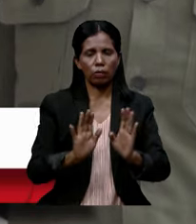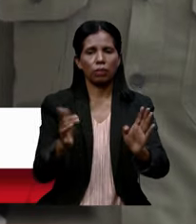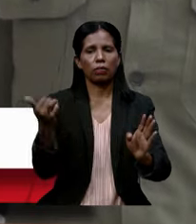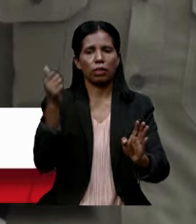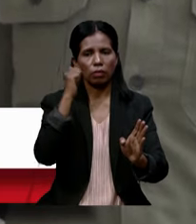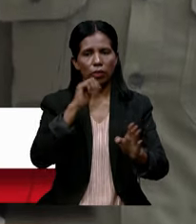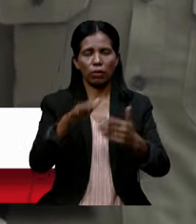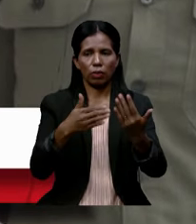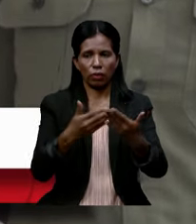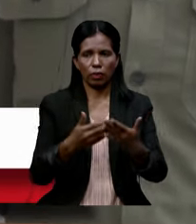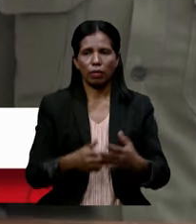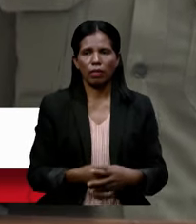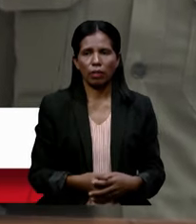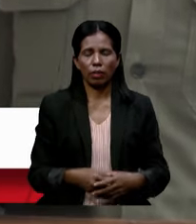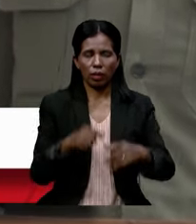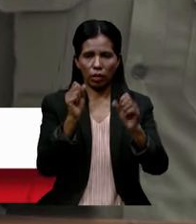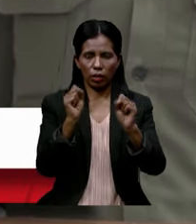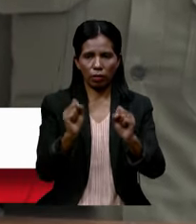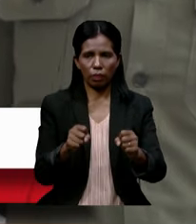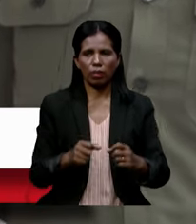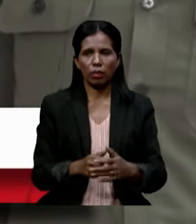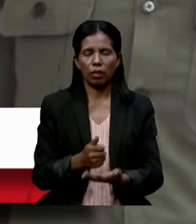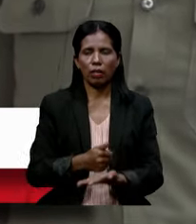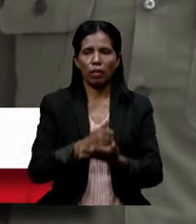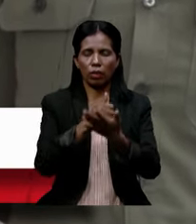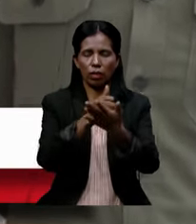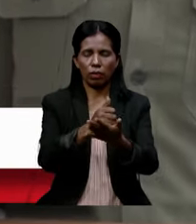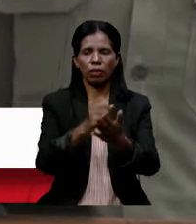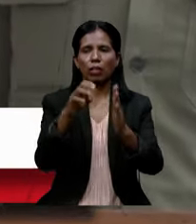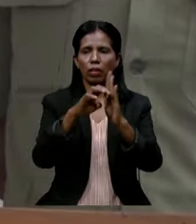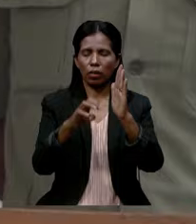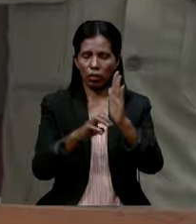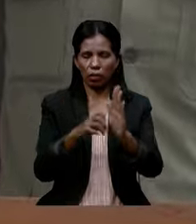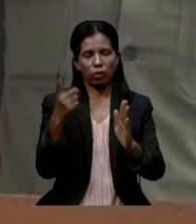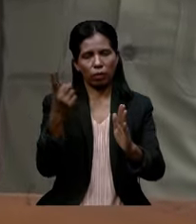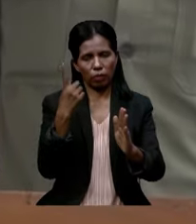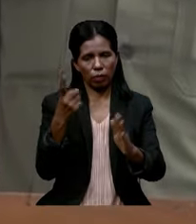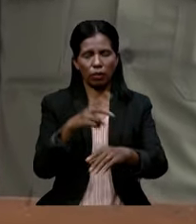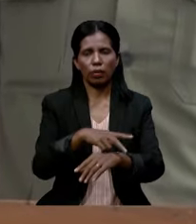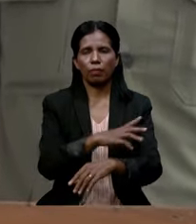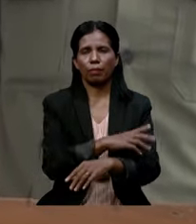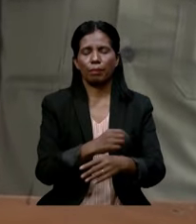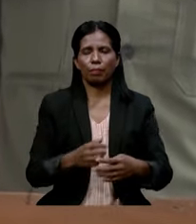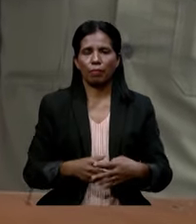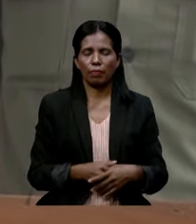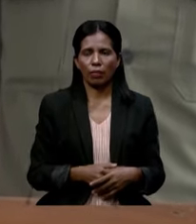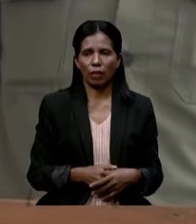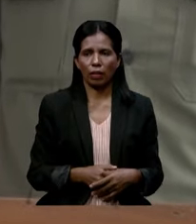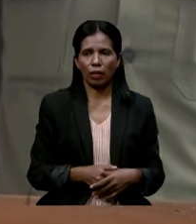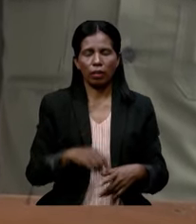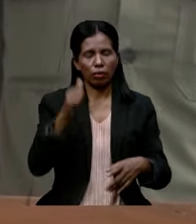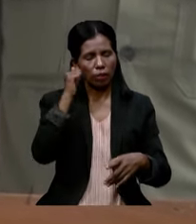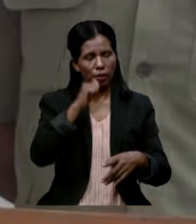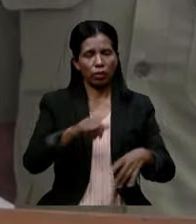bawe. Para tu bele ajuda o Estado na sala de desenvolver a raiva. Fecha no papel